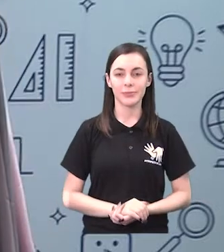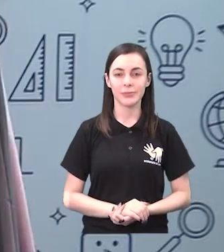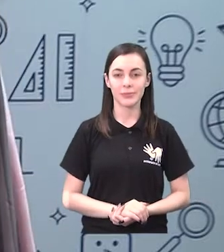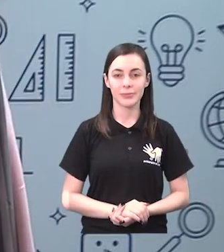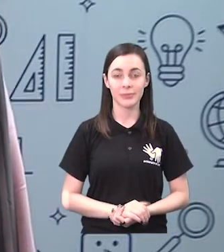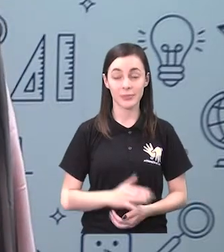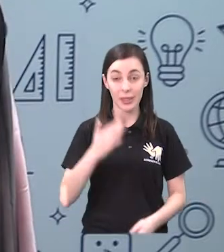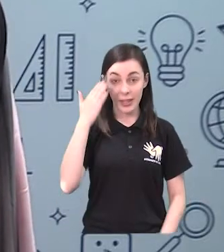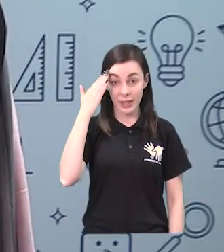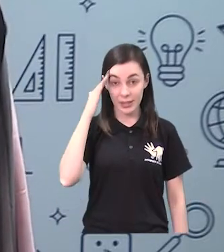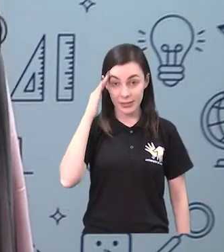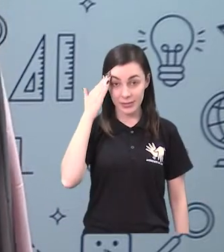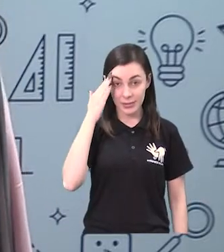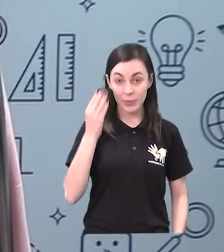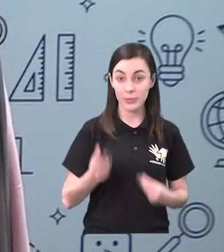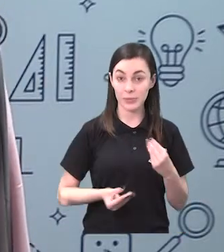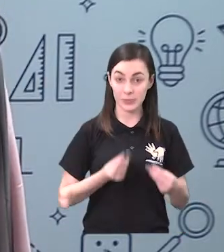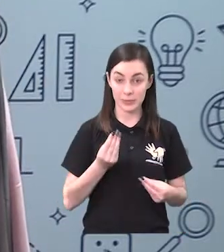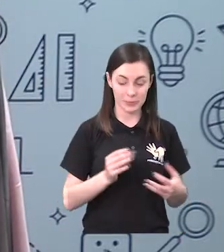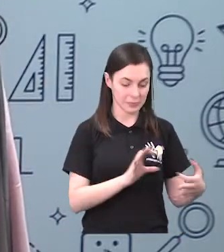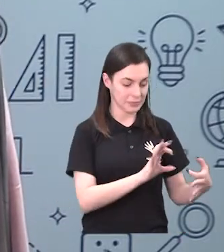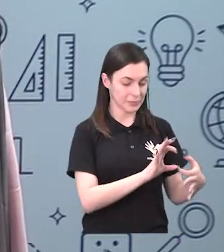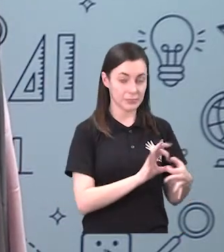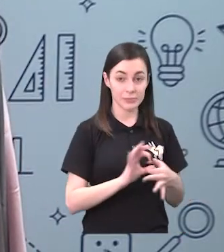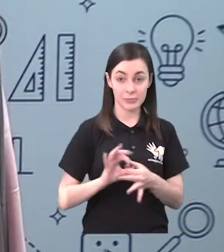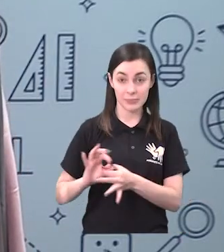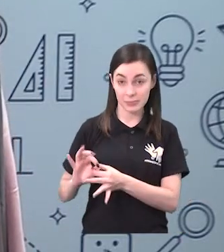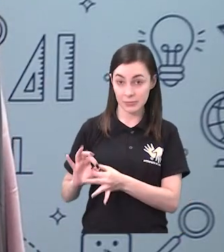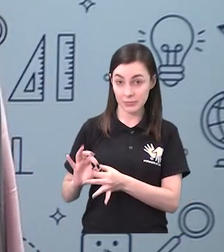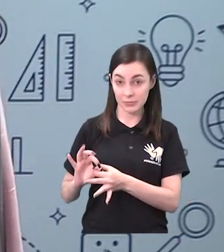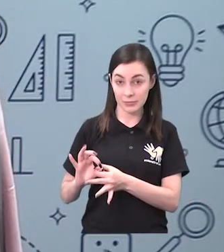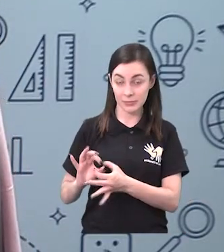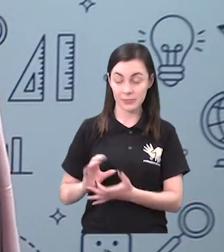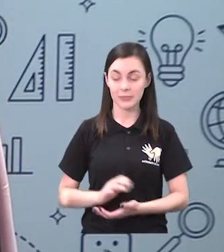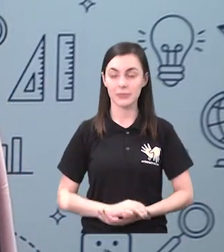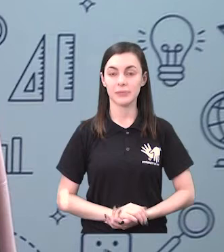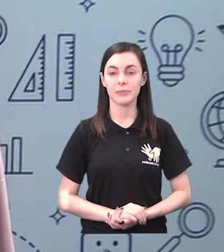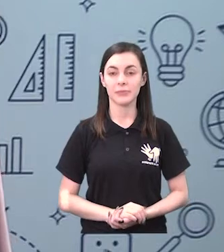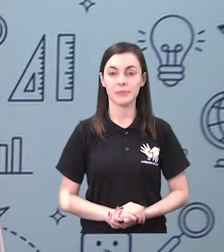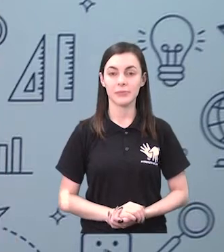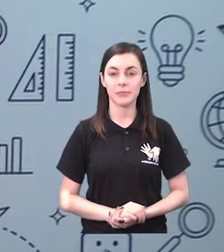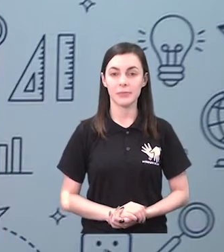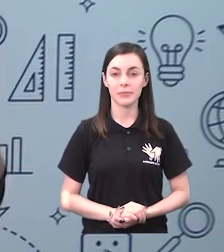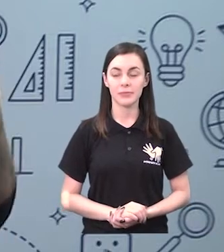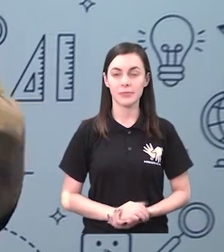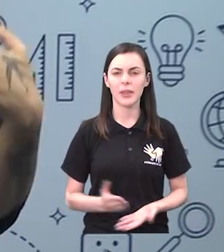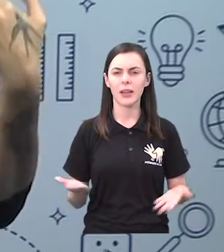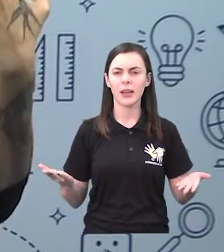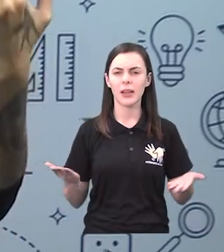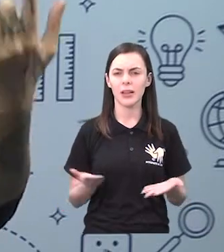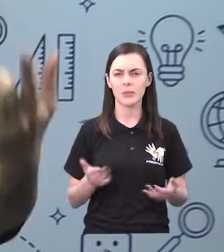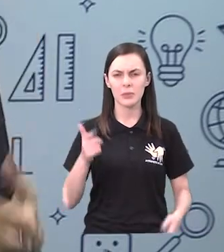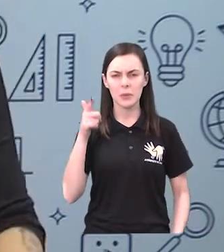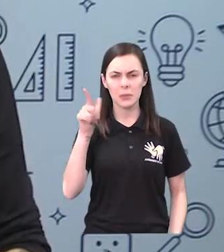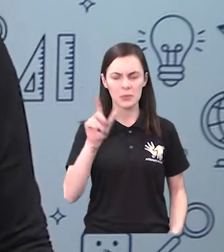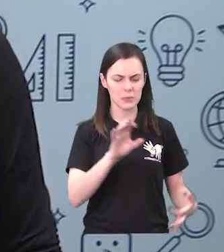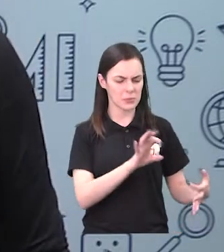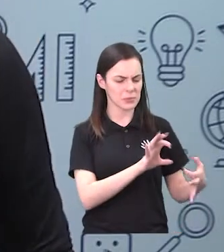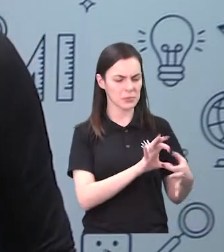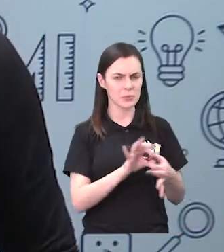interpretação entendeu bem como é que a gente faz essa conexão então a gente vai pensar na